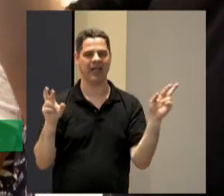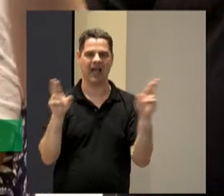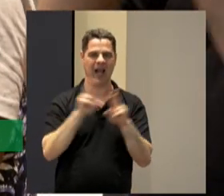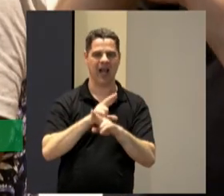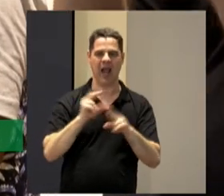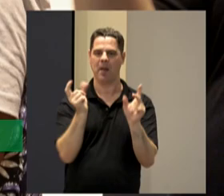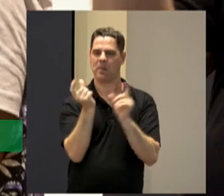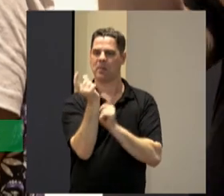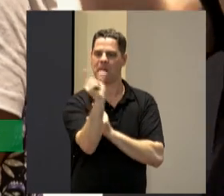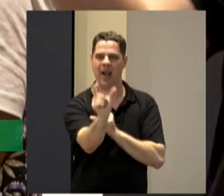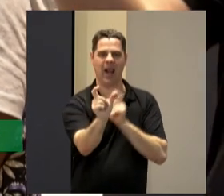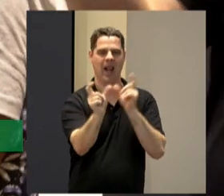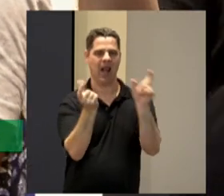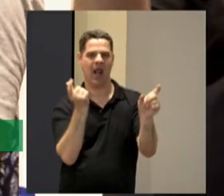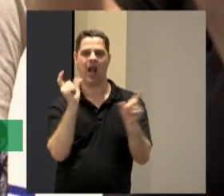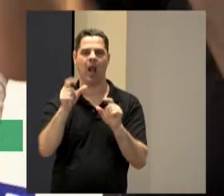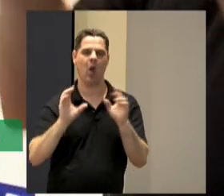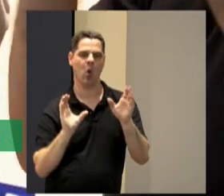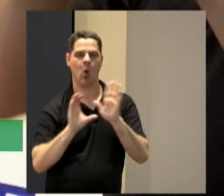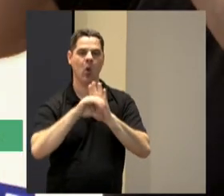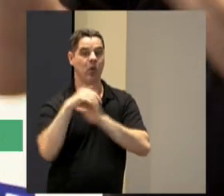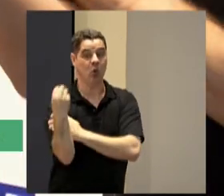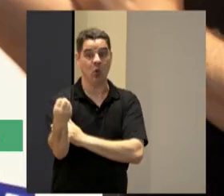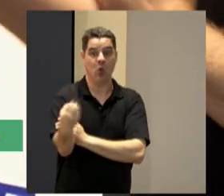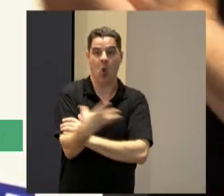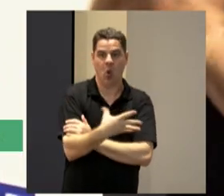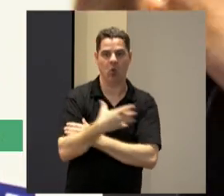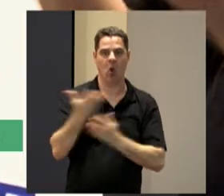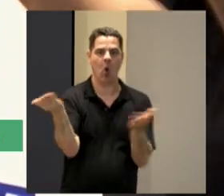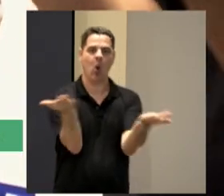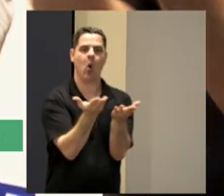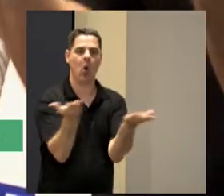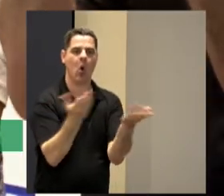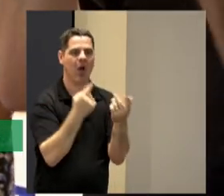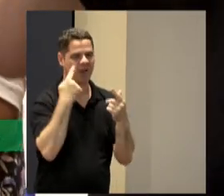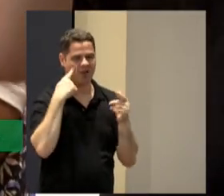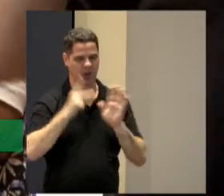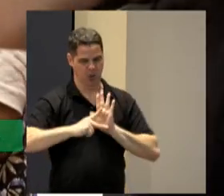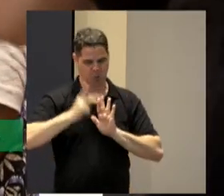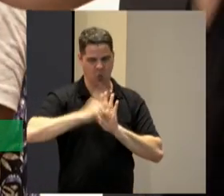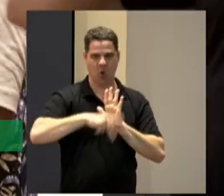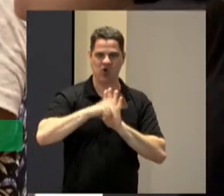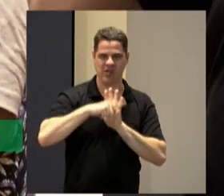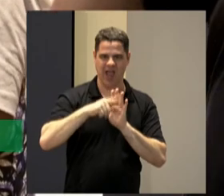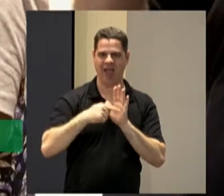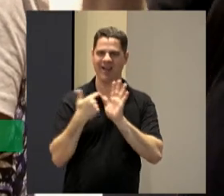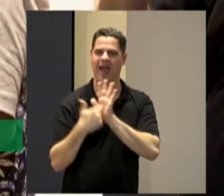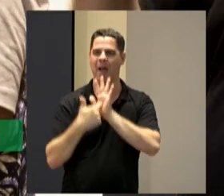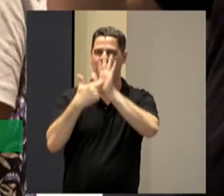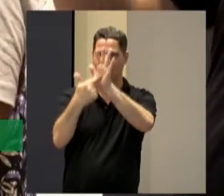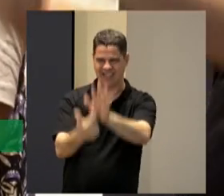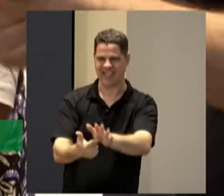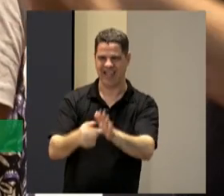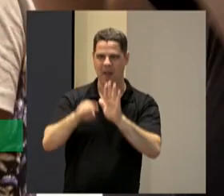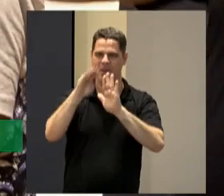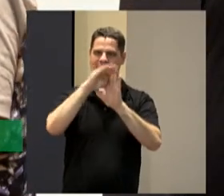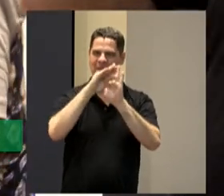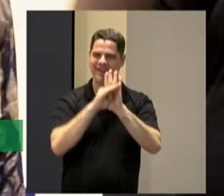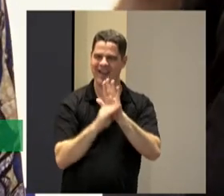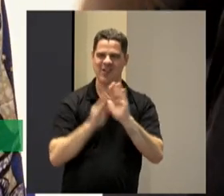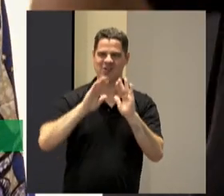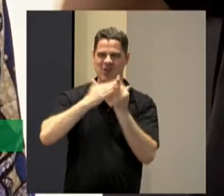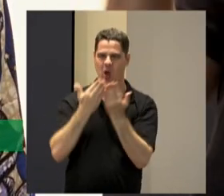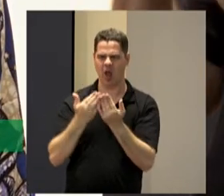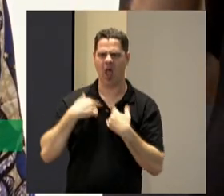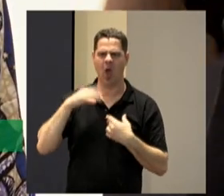os vocabulários, nós trouxemos conceitos novos. Eu hoje, quando vejo os projetos que vocês estão apresentando, que eu vi na programação,